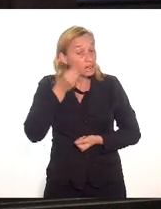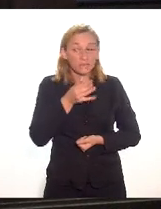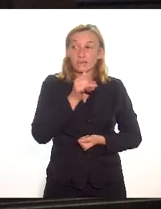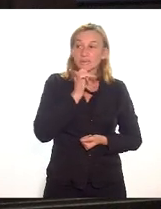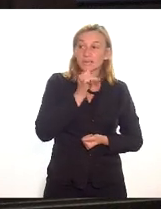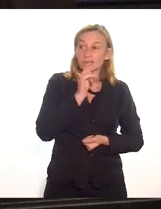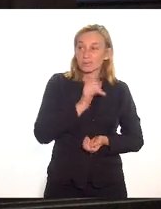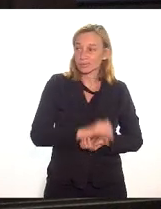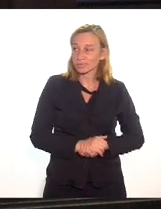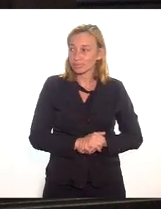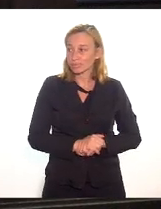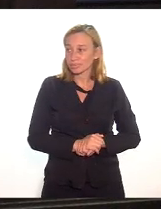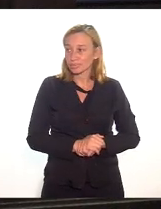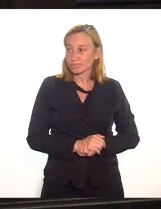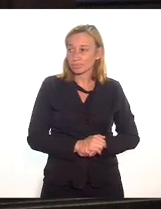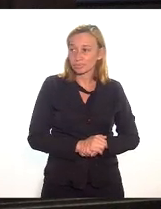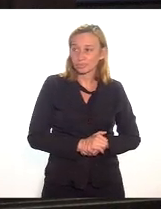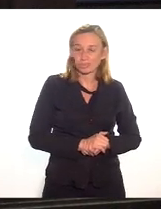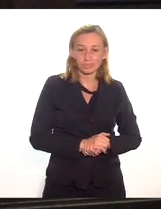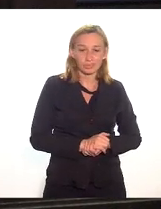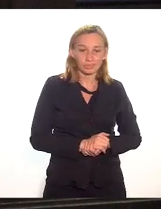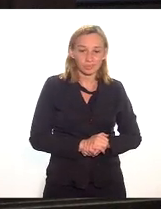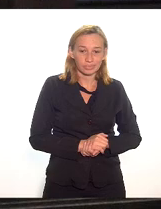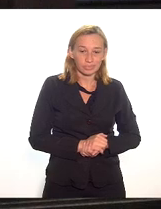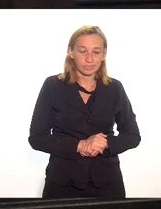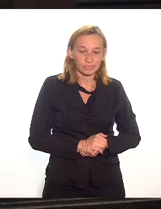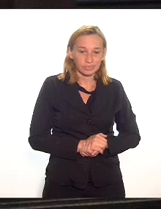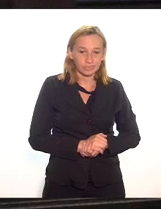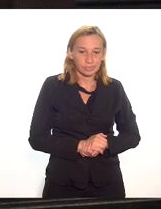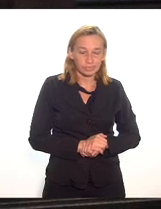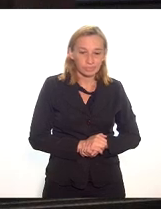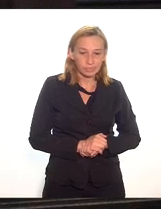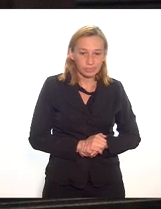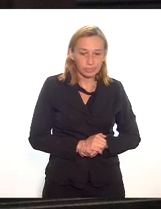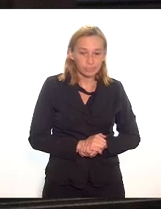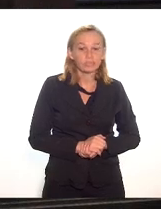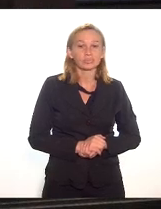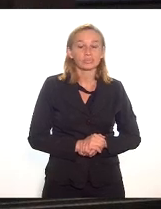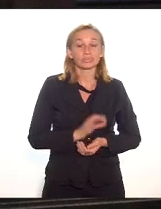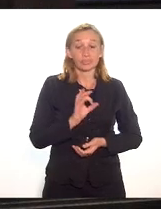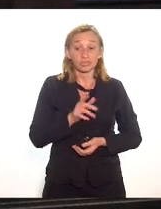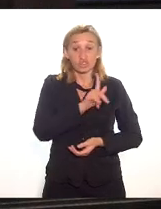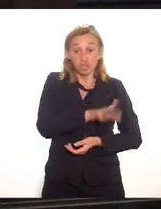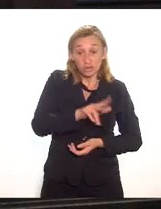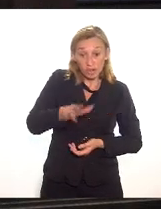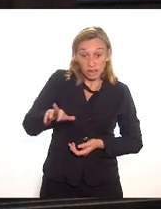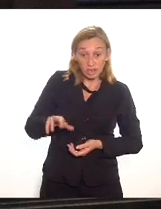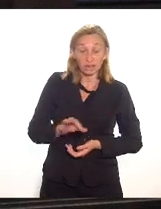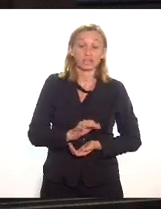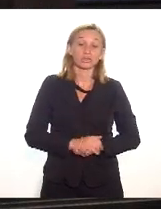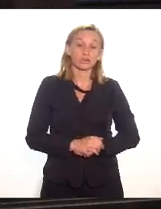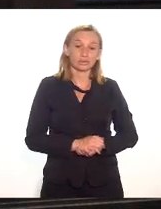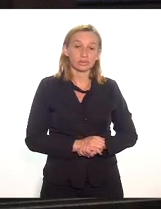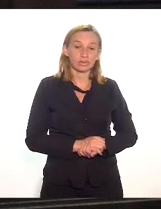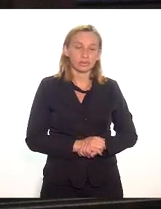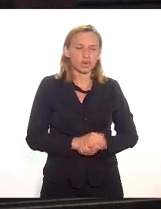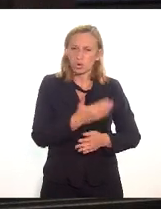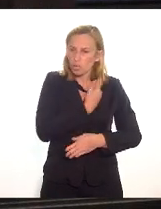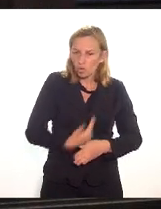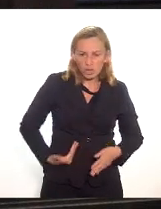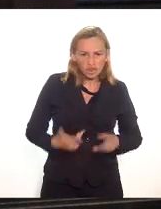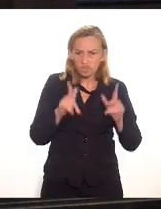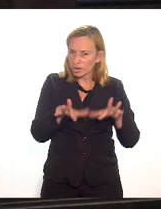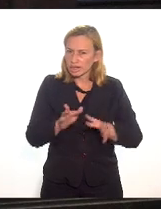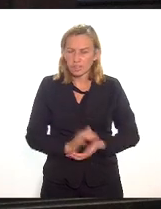como, em vários lugares do mundo, sob governos completamente diferentes, deputada Adriana Baltazar, governos